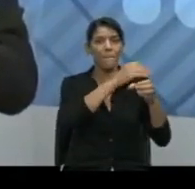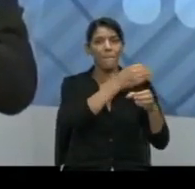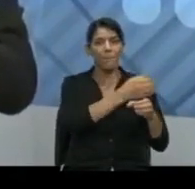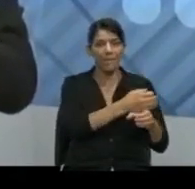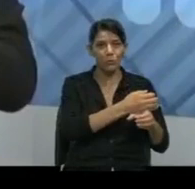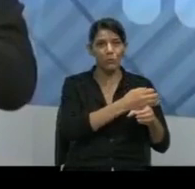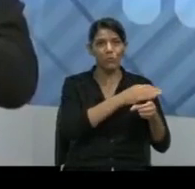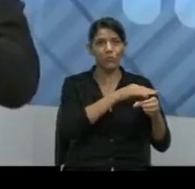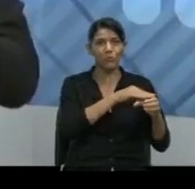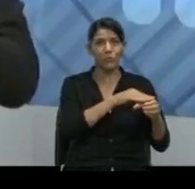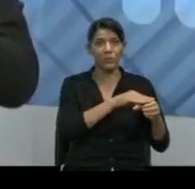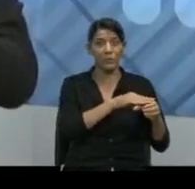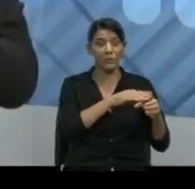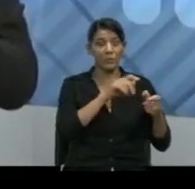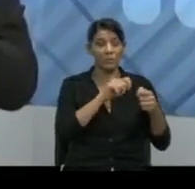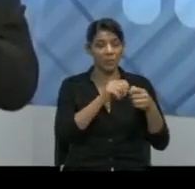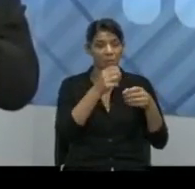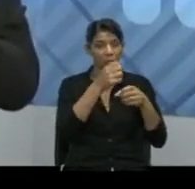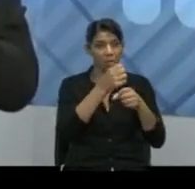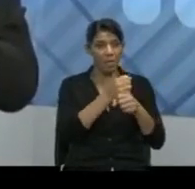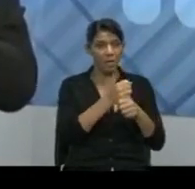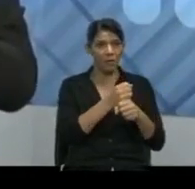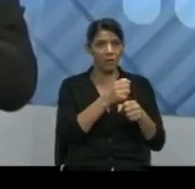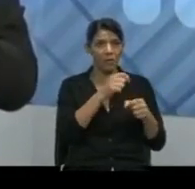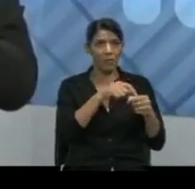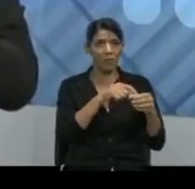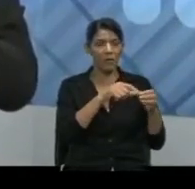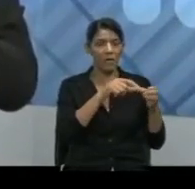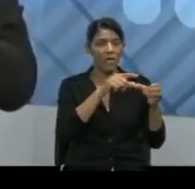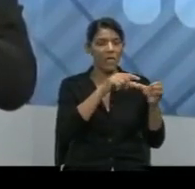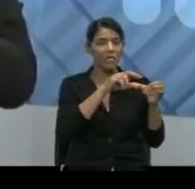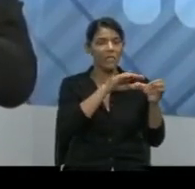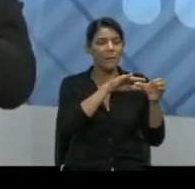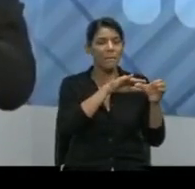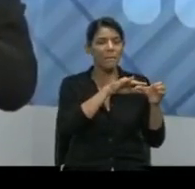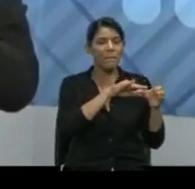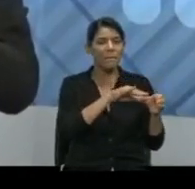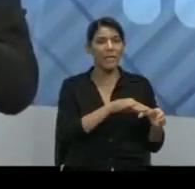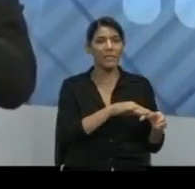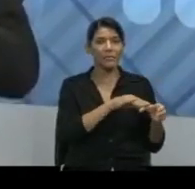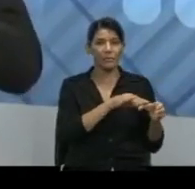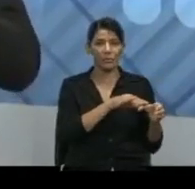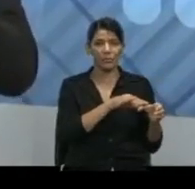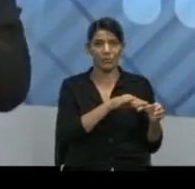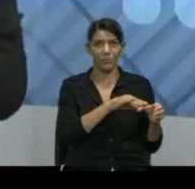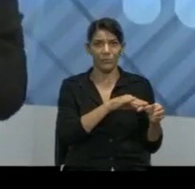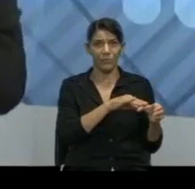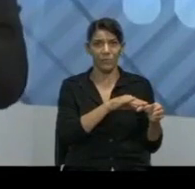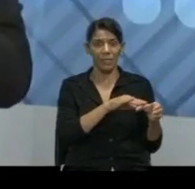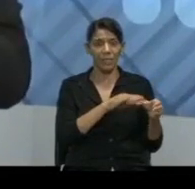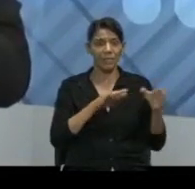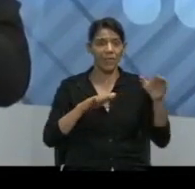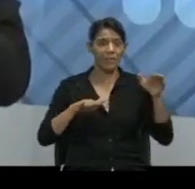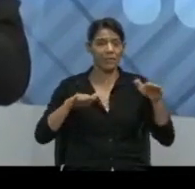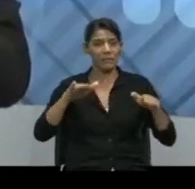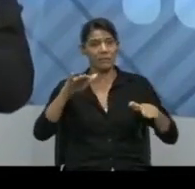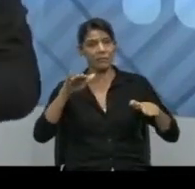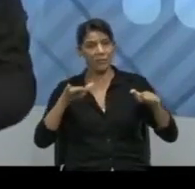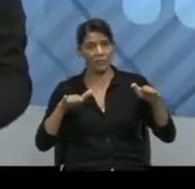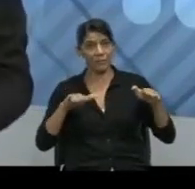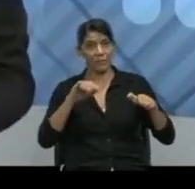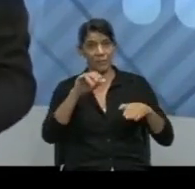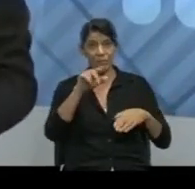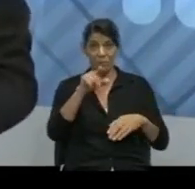estrutura do pilar, a gente considera um erro, onde essa força ela vai estar com uma excentricidade, desviando um pouquinho.